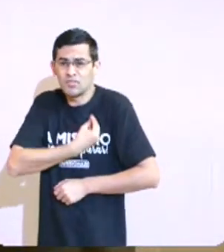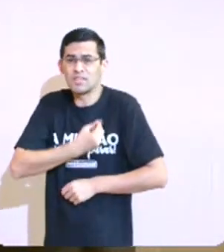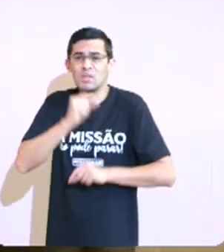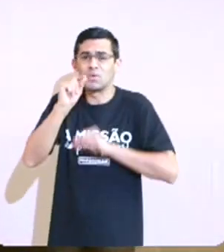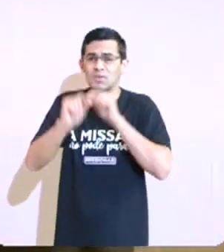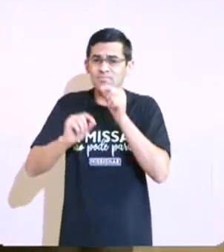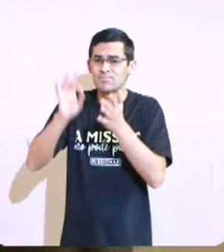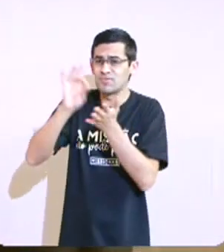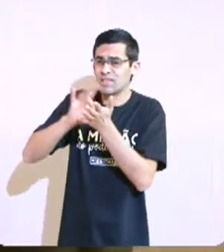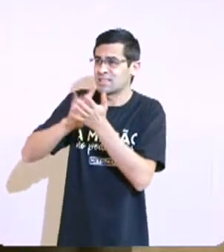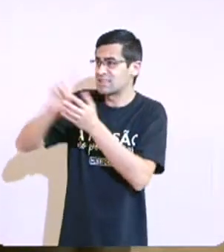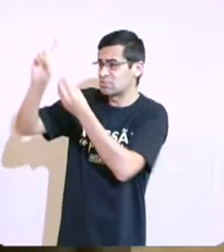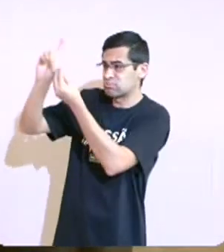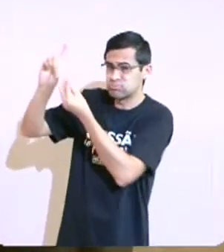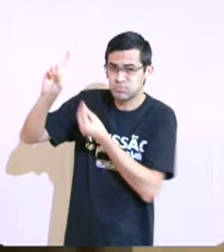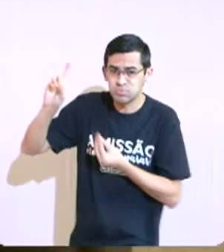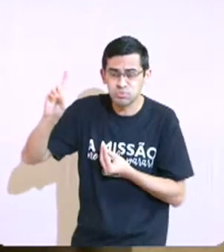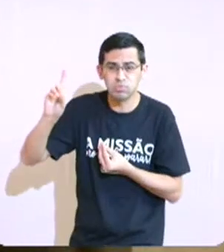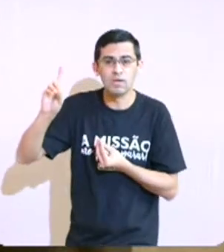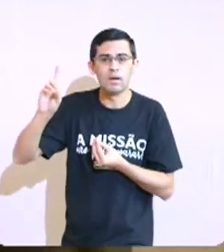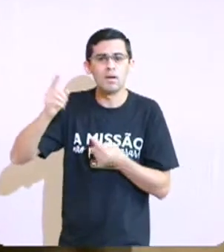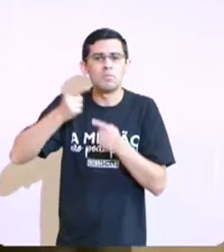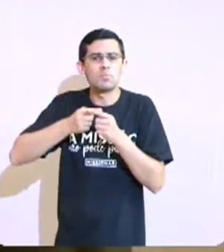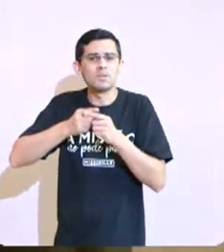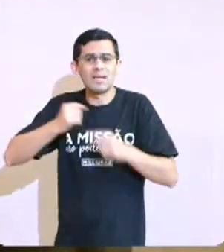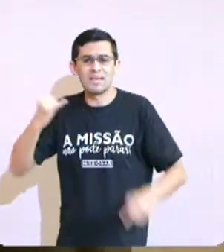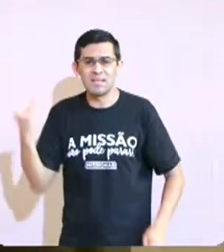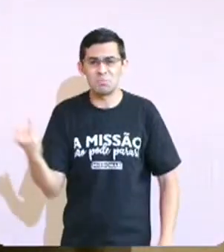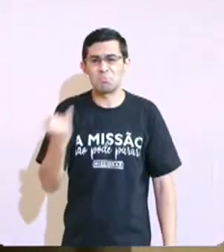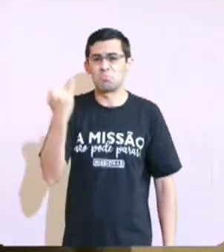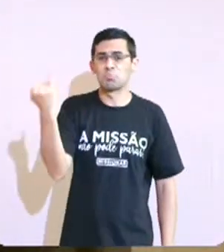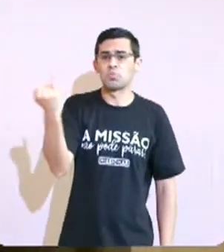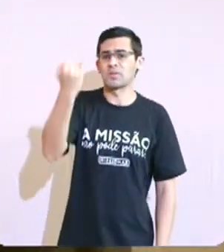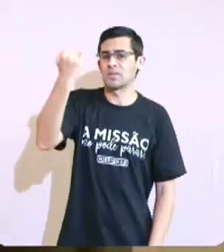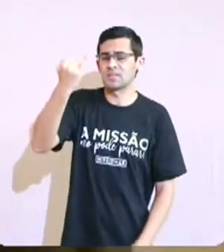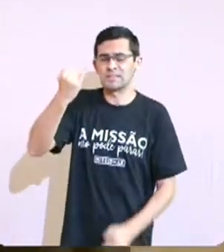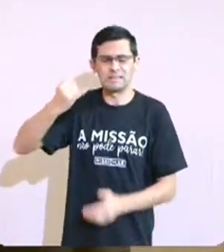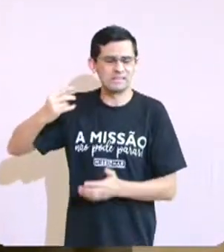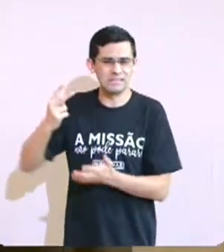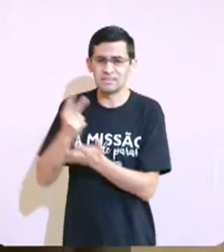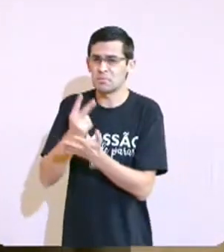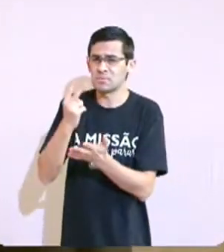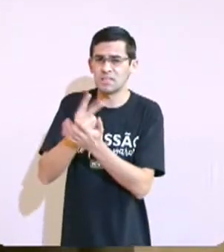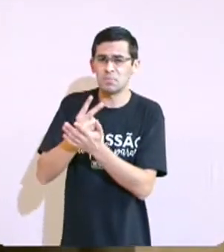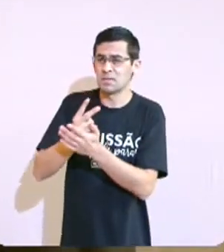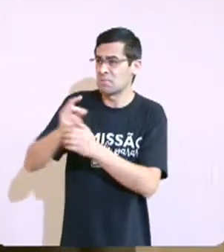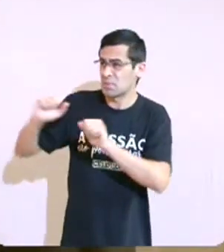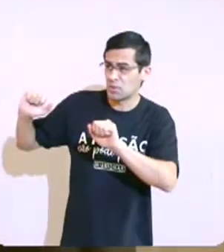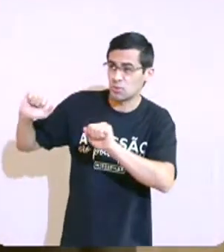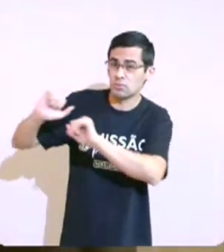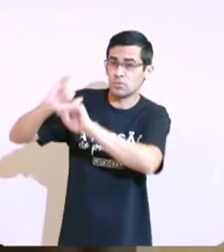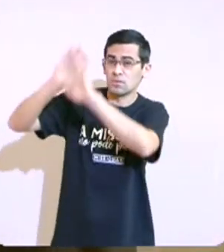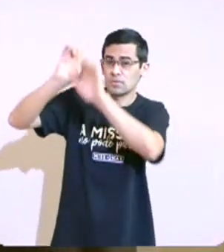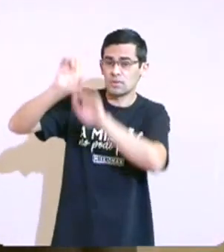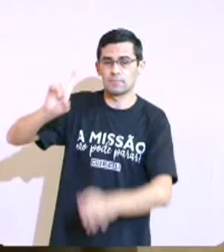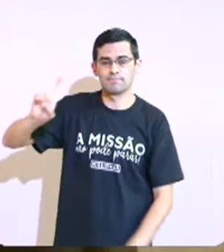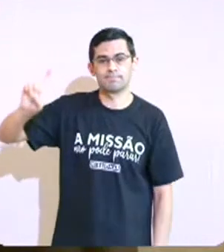valor em si mesmo, porque o importante é Cristo, viver ou morrer se tornam relativos.